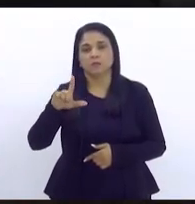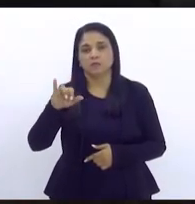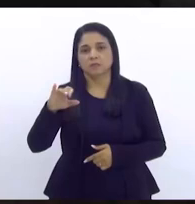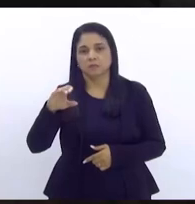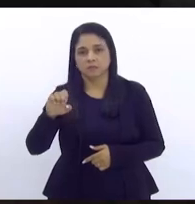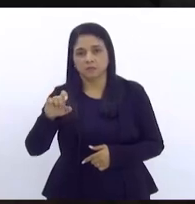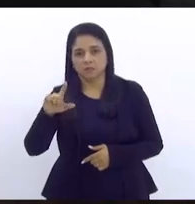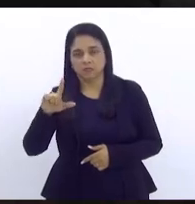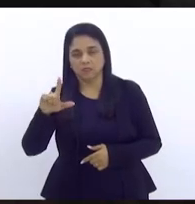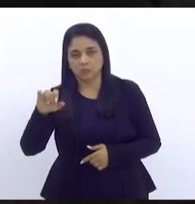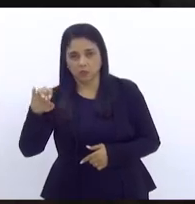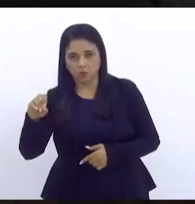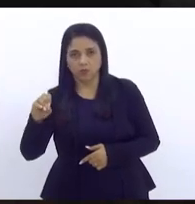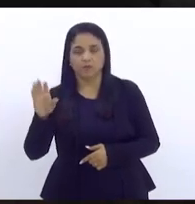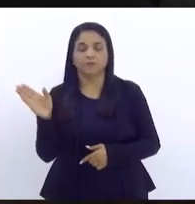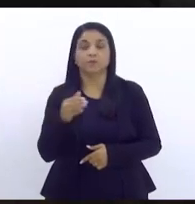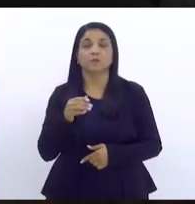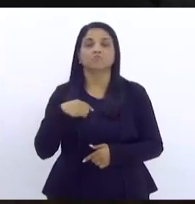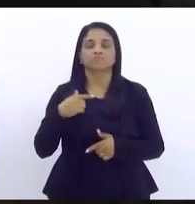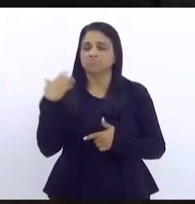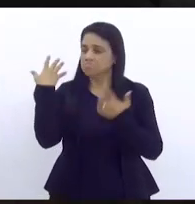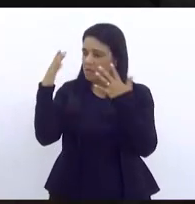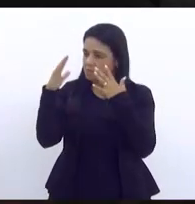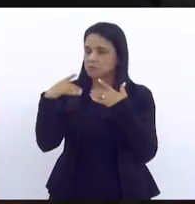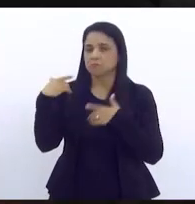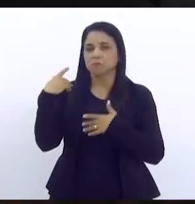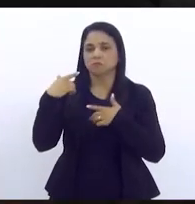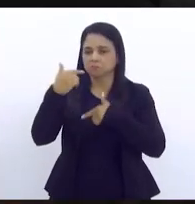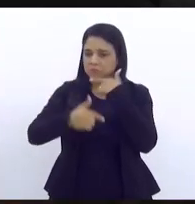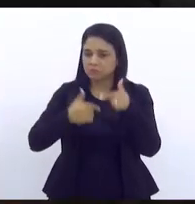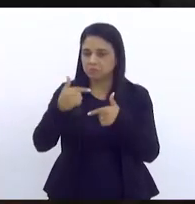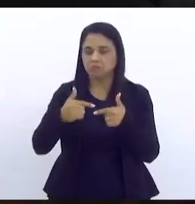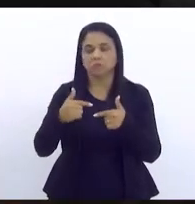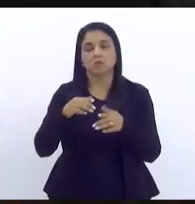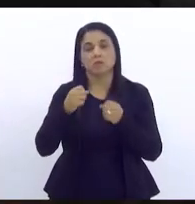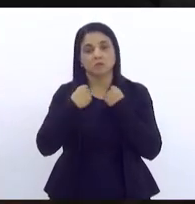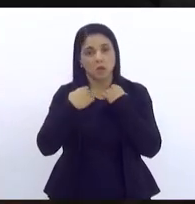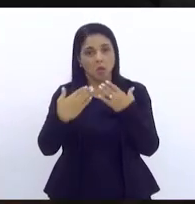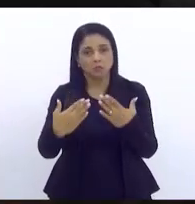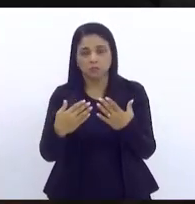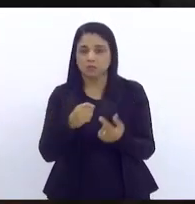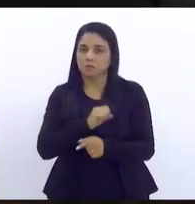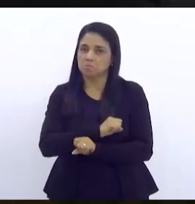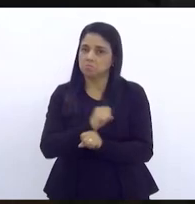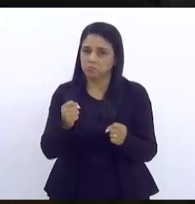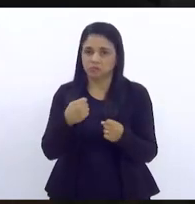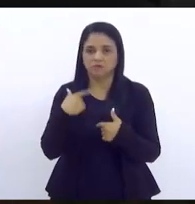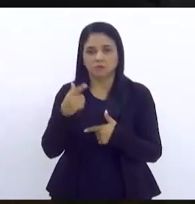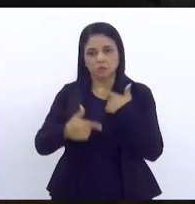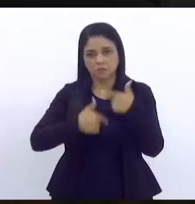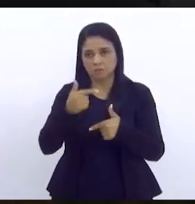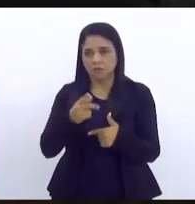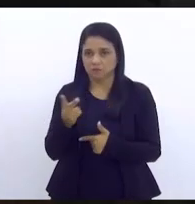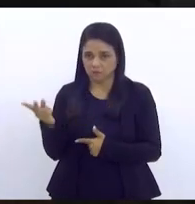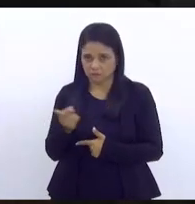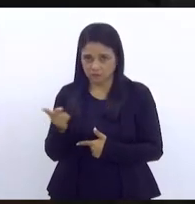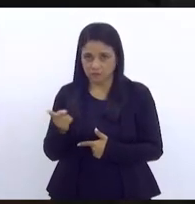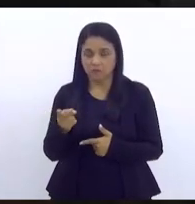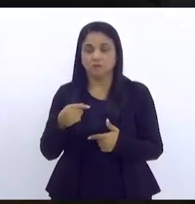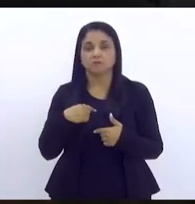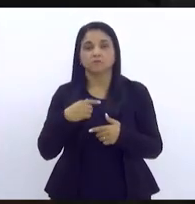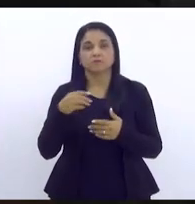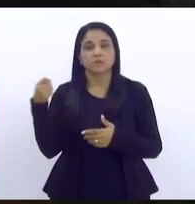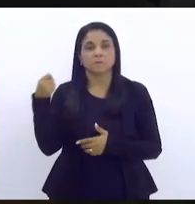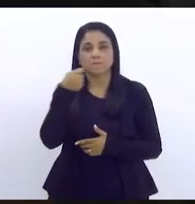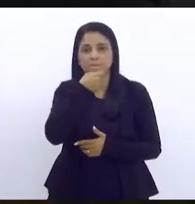desempenhando essa audiência pública Jamais seria possível sem o trabalho de vocês passo agora pro próximo